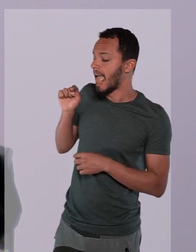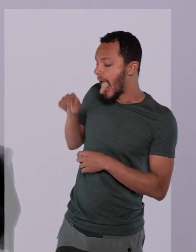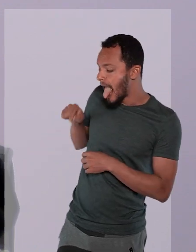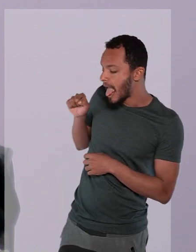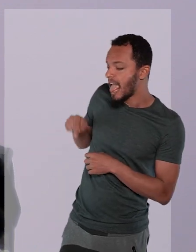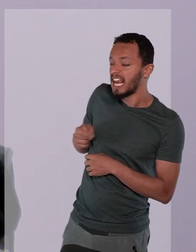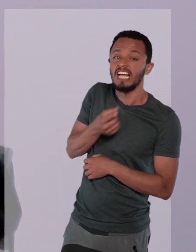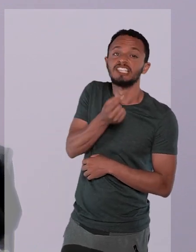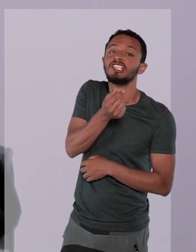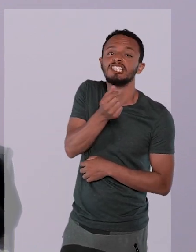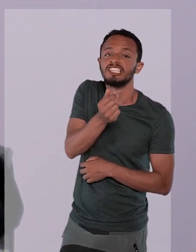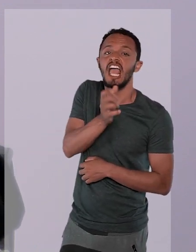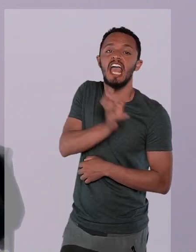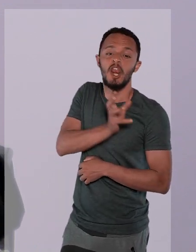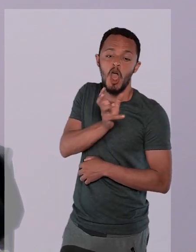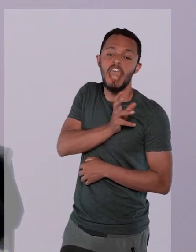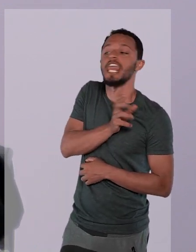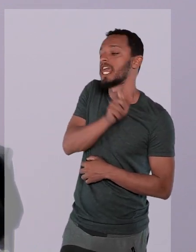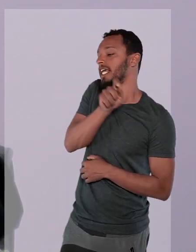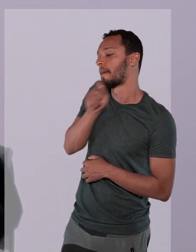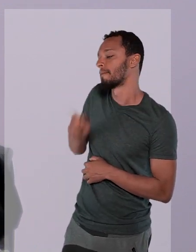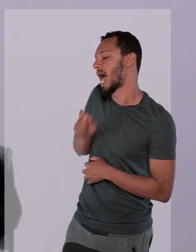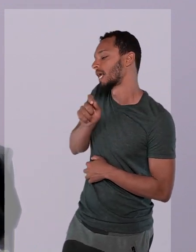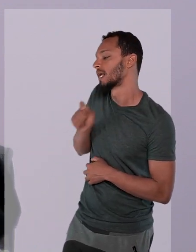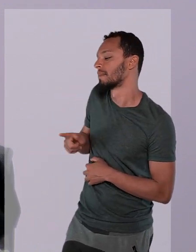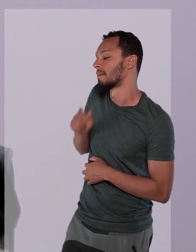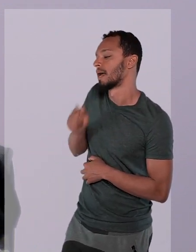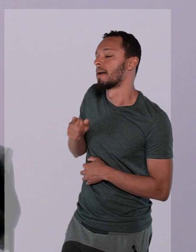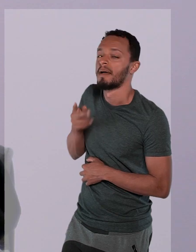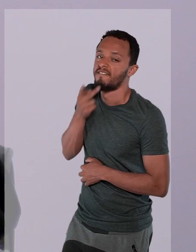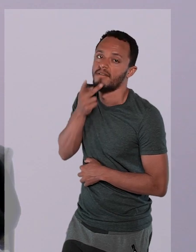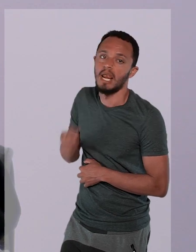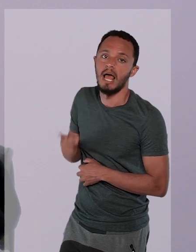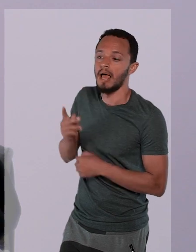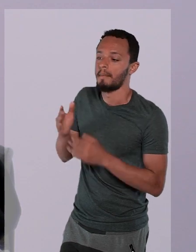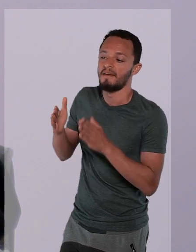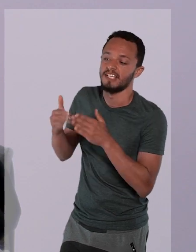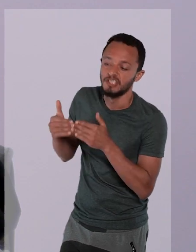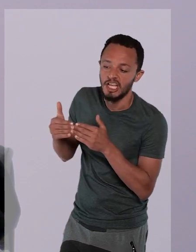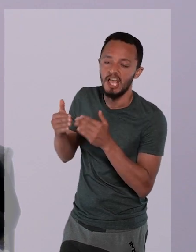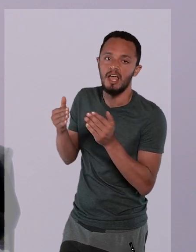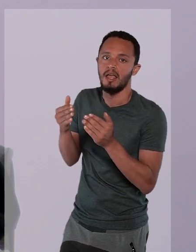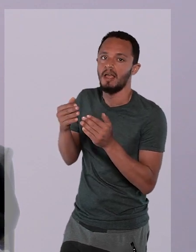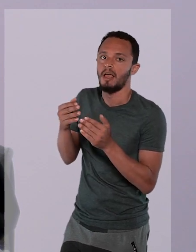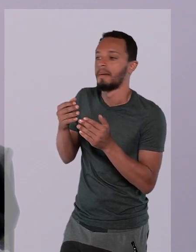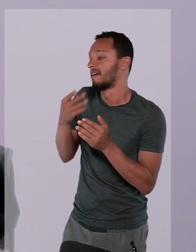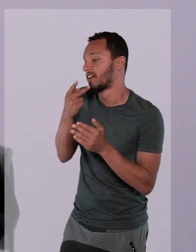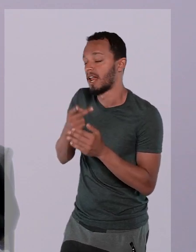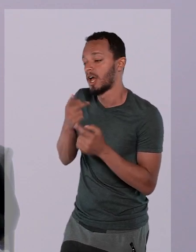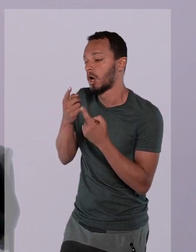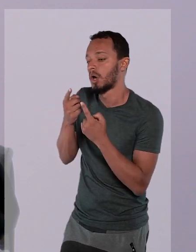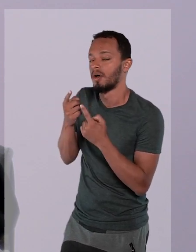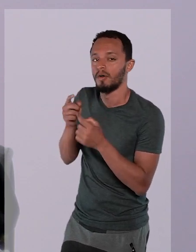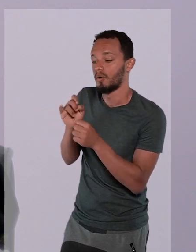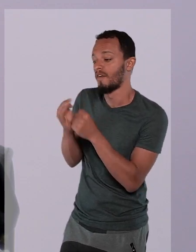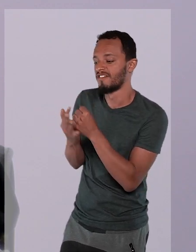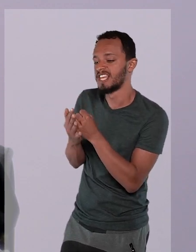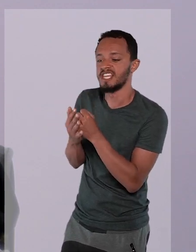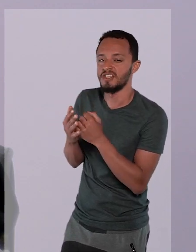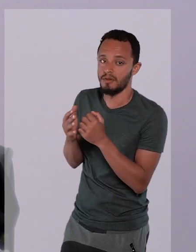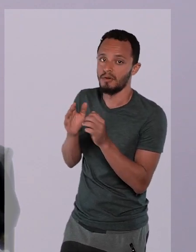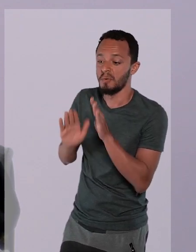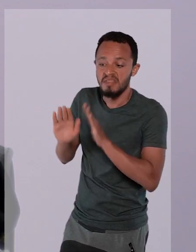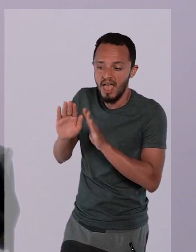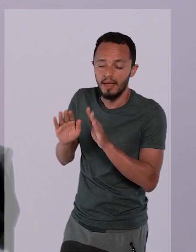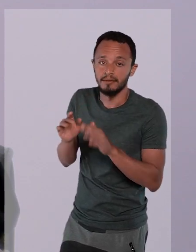escrever em jornal, nada disso, a gente recebe nada, né, para isso. Né? Mas, enfim, acho que nenhum de nós. Né? Mas, enfim, não tenho